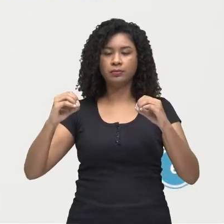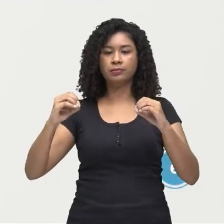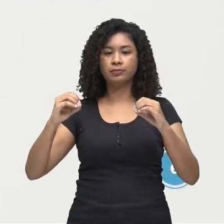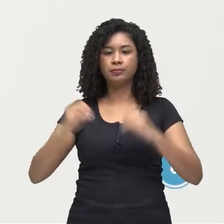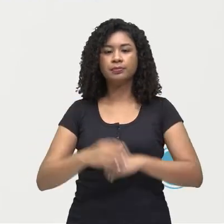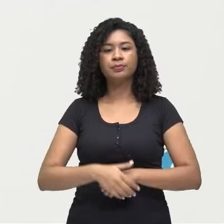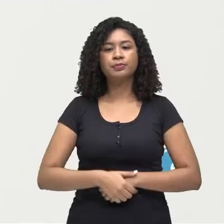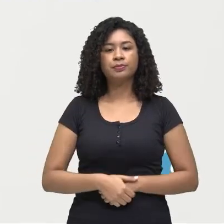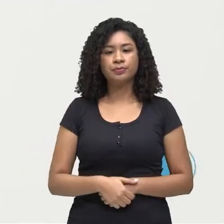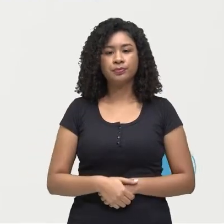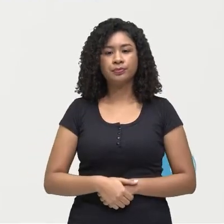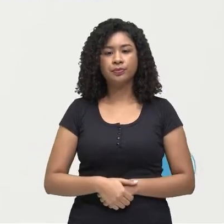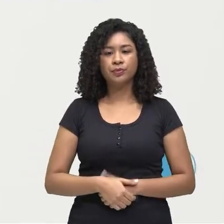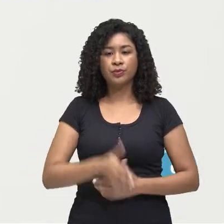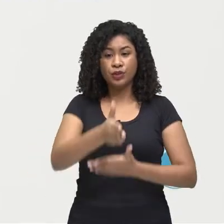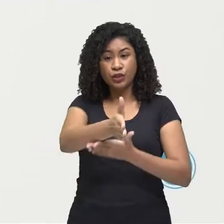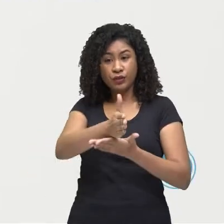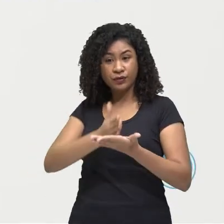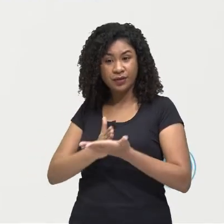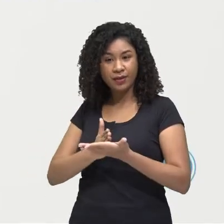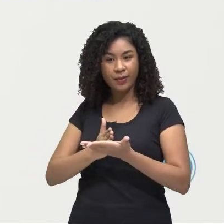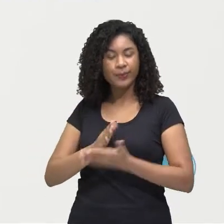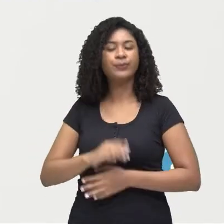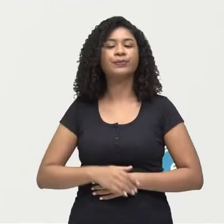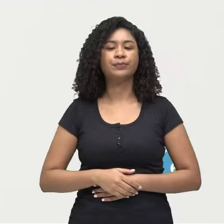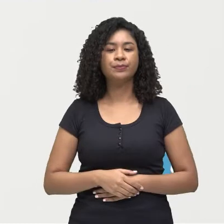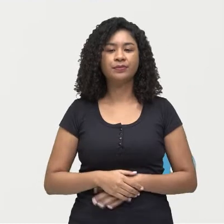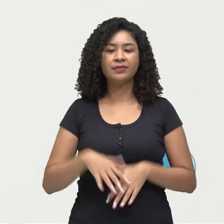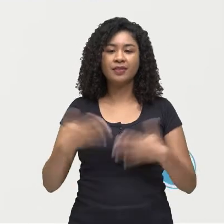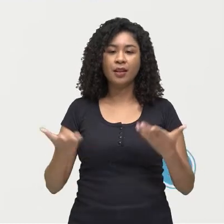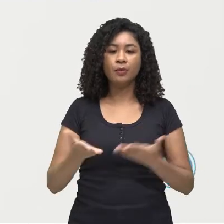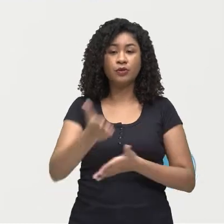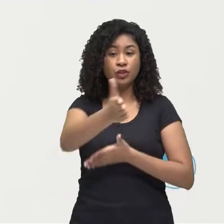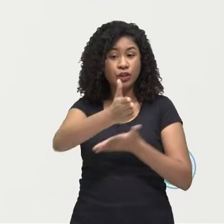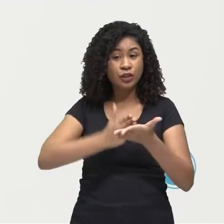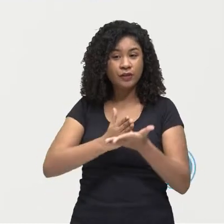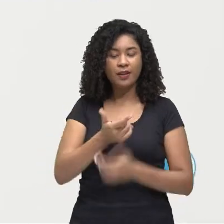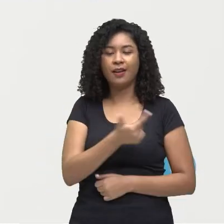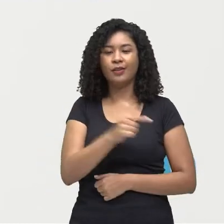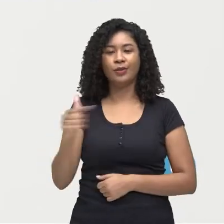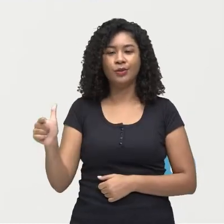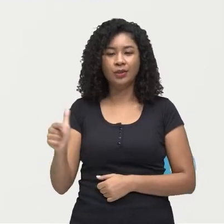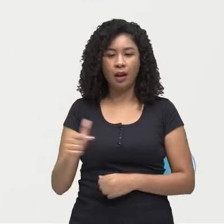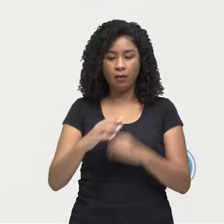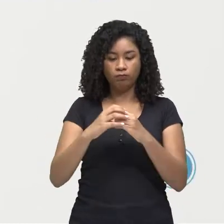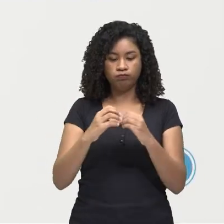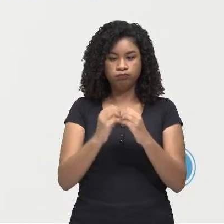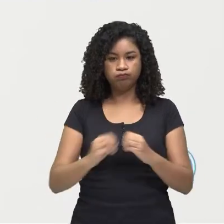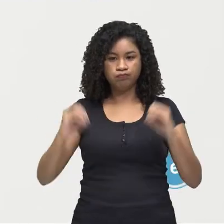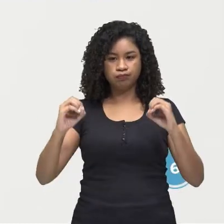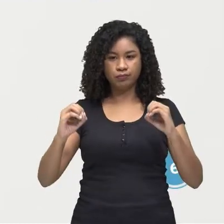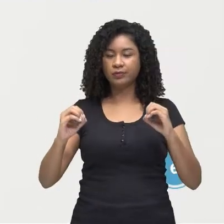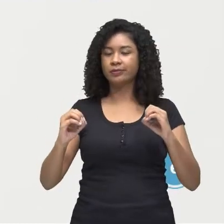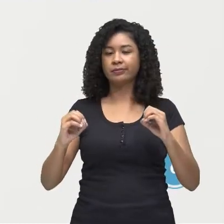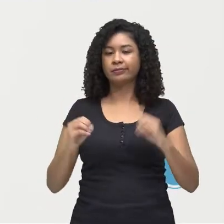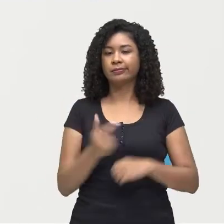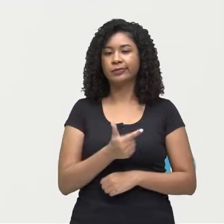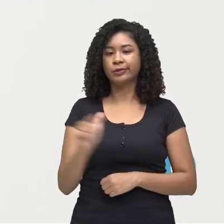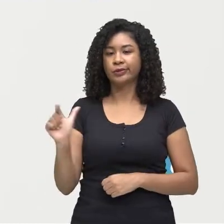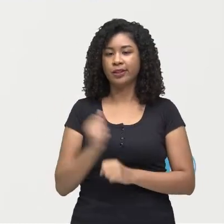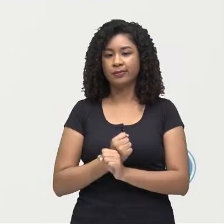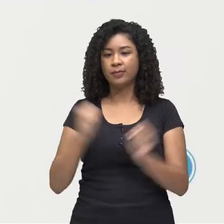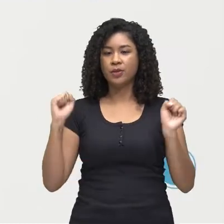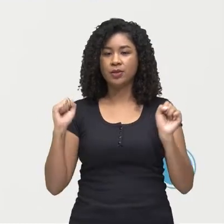sem divisão, é indivisível, né? E eles deram aí o conceito de